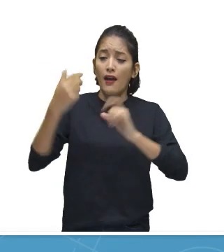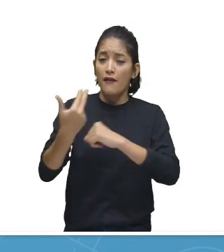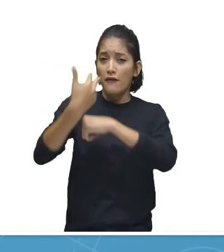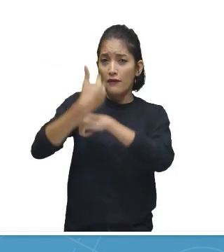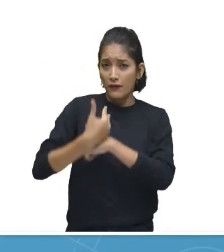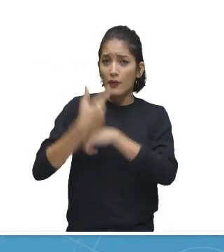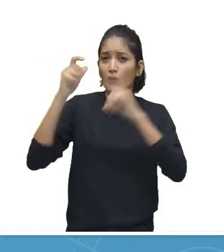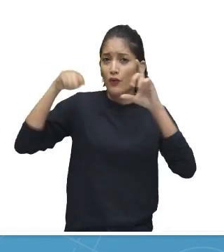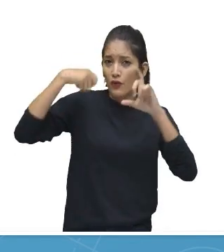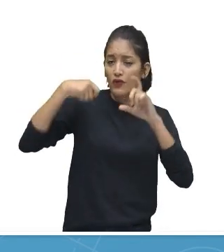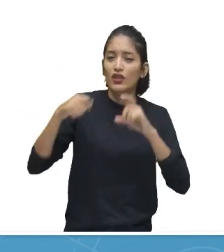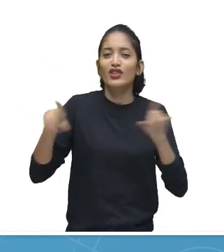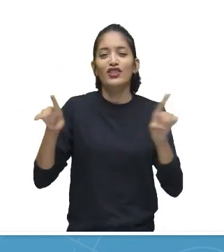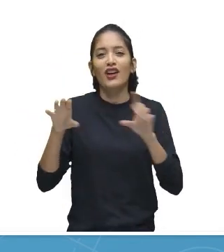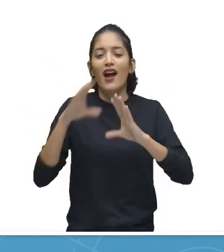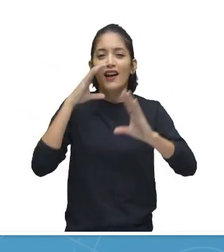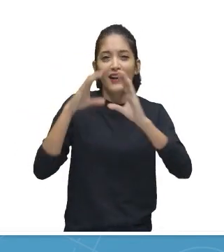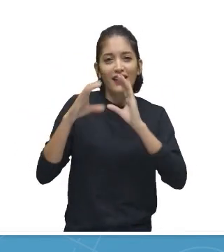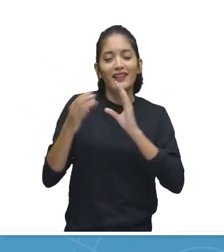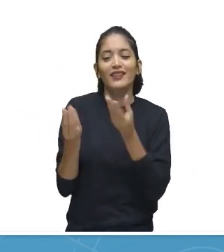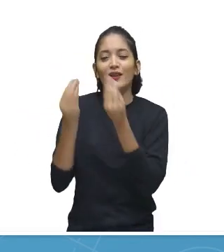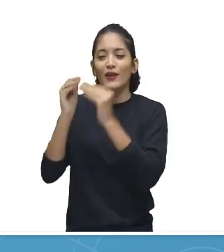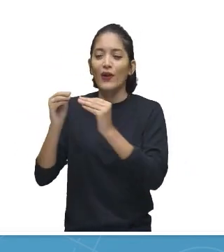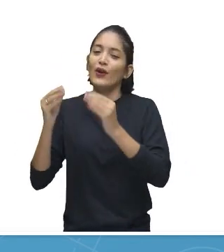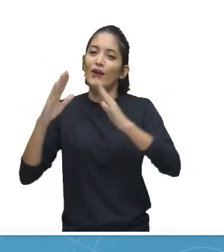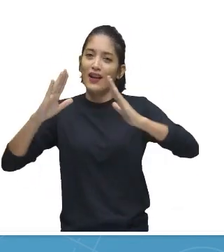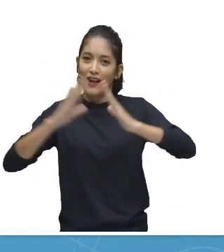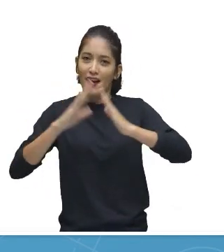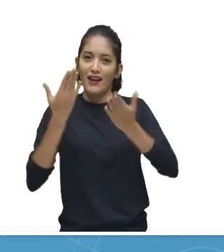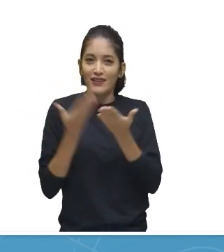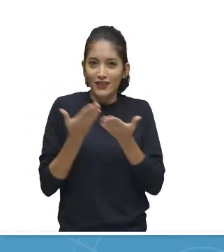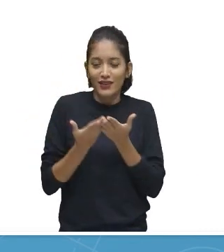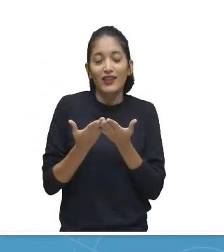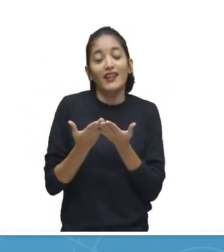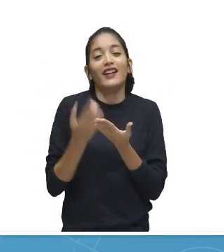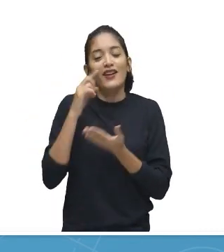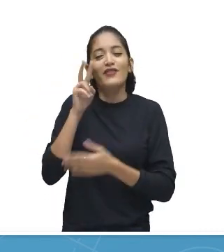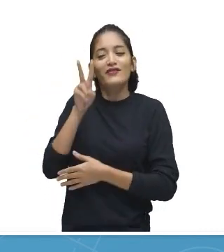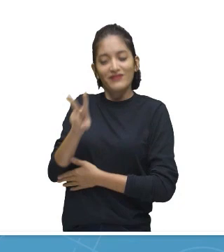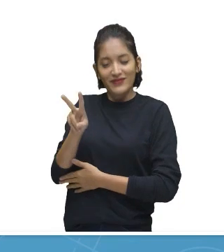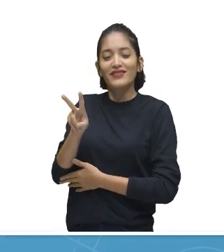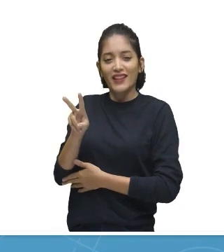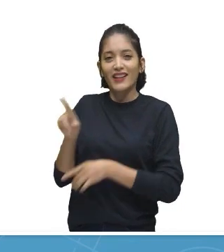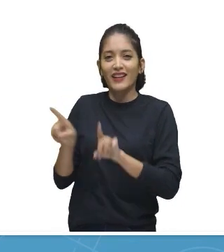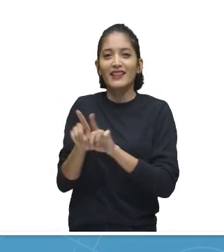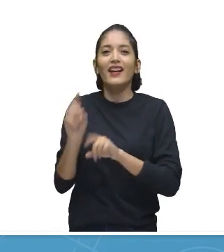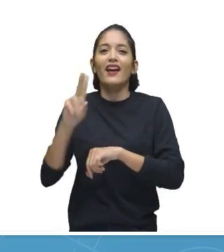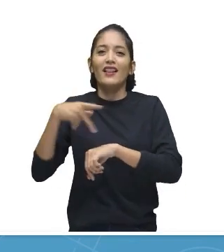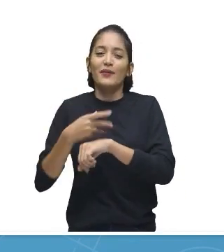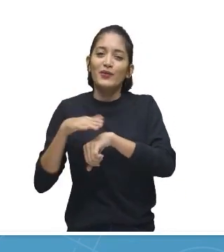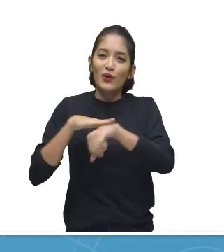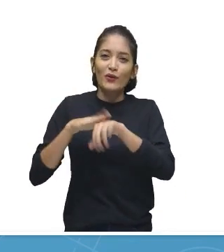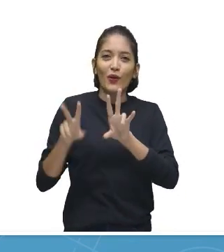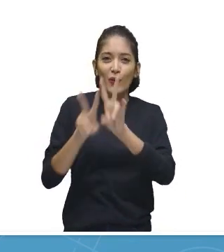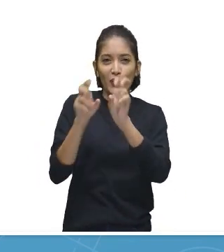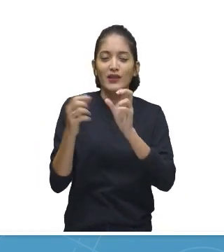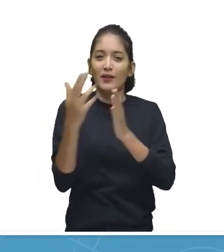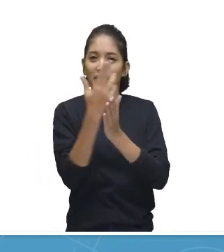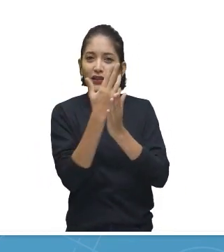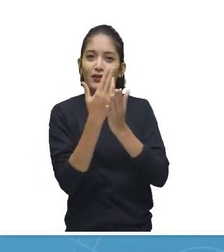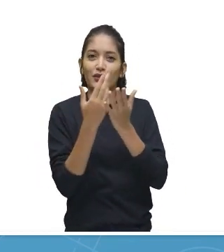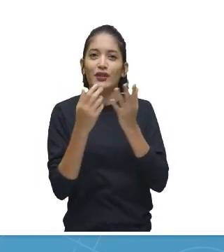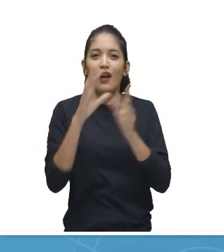a gente na rede social do Aula em Casa, que eu vou fazer questão de assistir e a gente conversar sobre essas produções na próxima